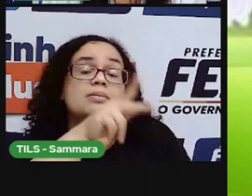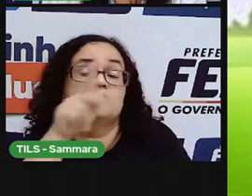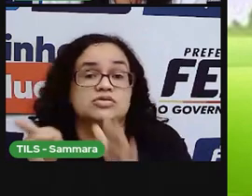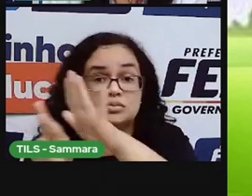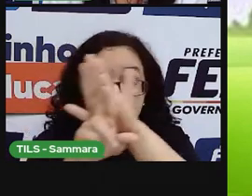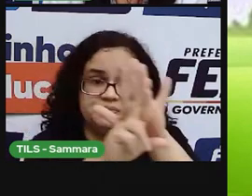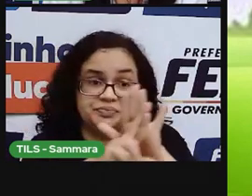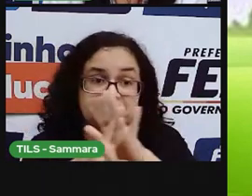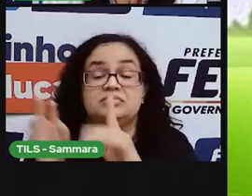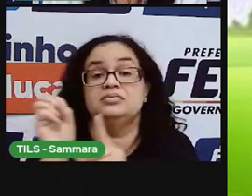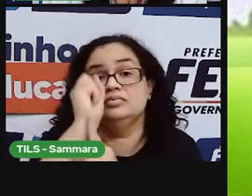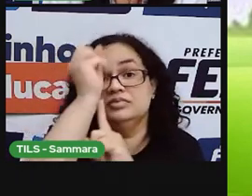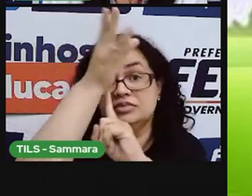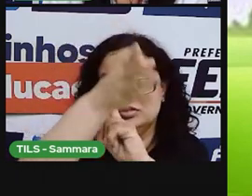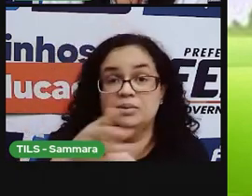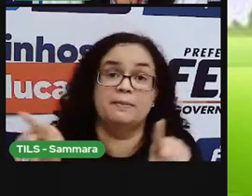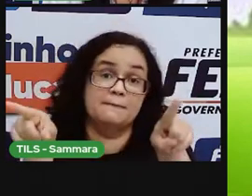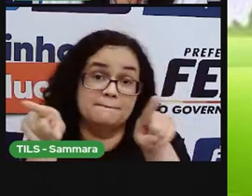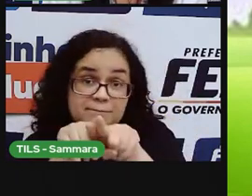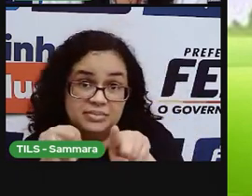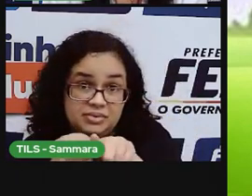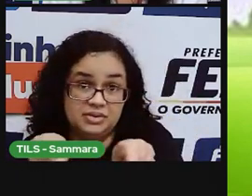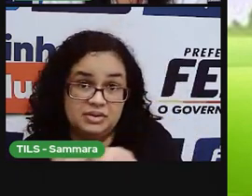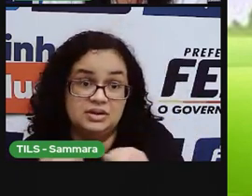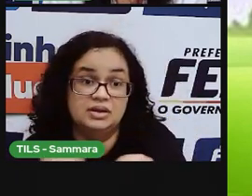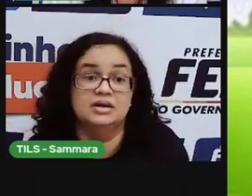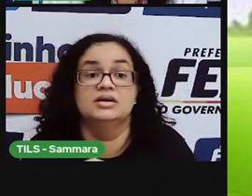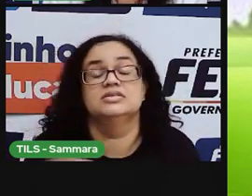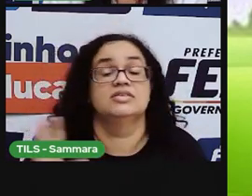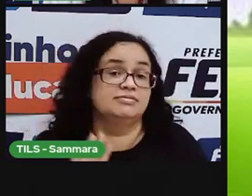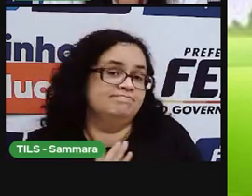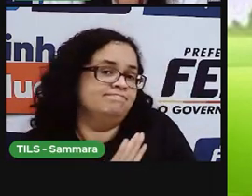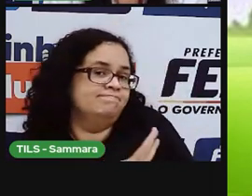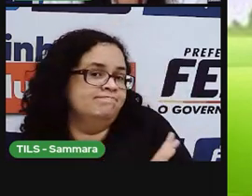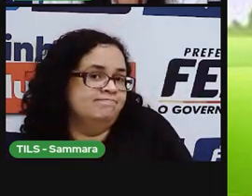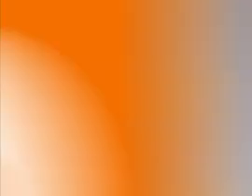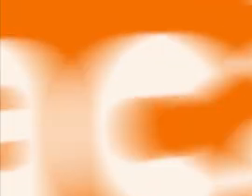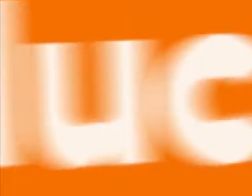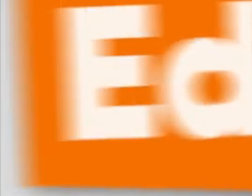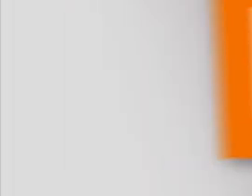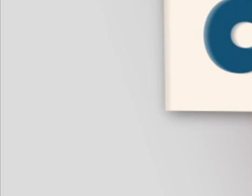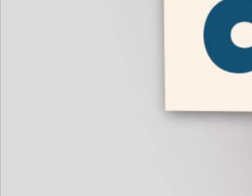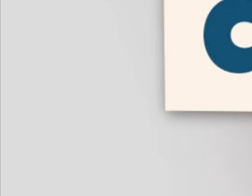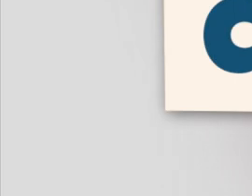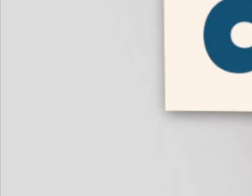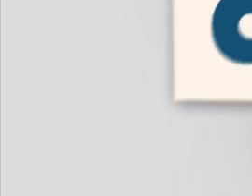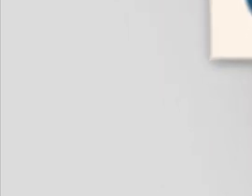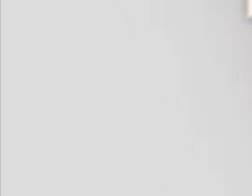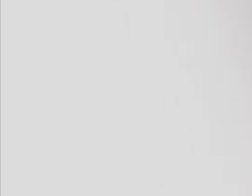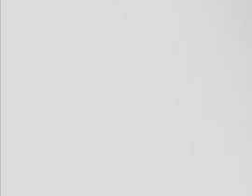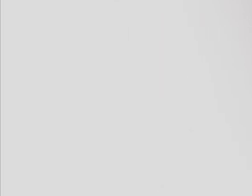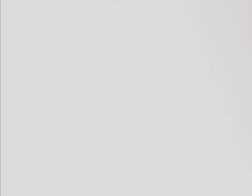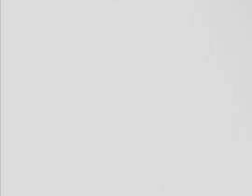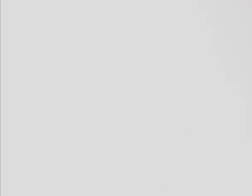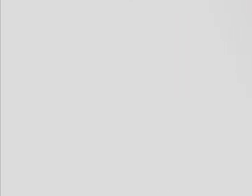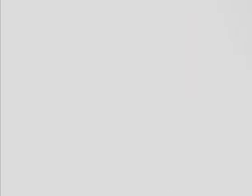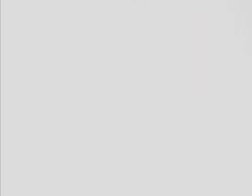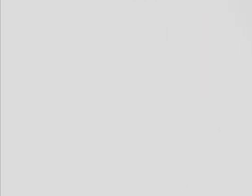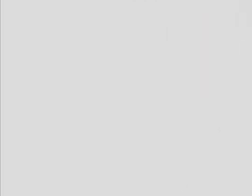De outras fábulas também. Vamos lá, você vai adorar. Tchau, tchau.